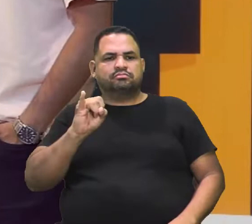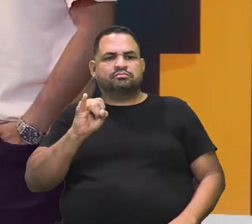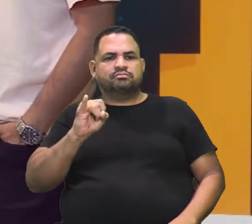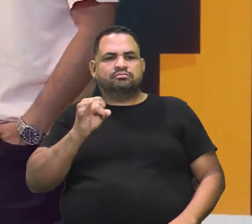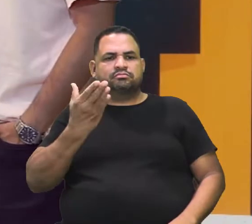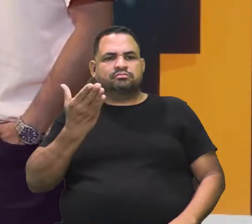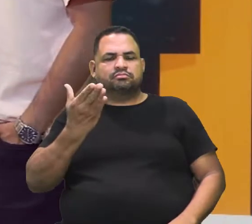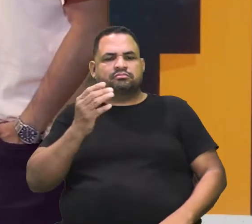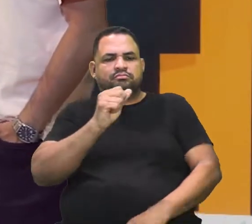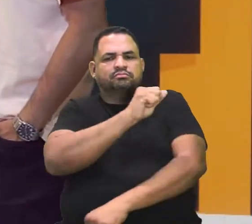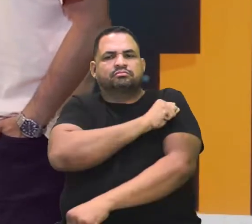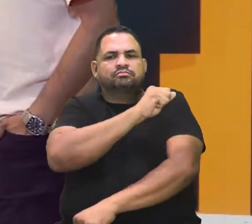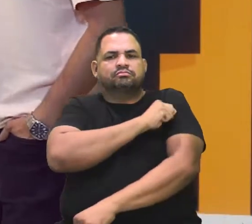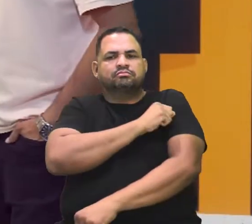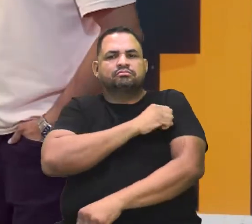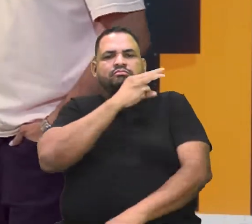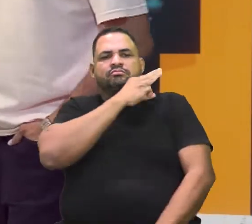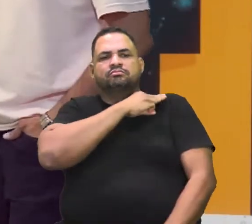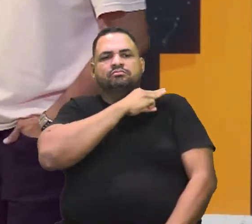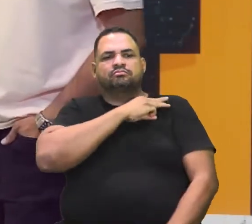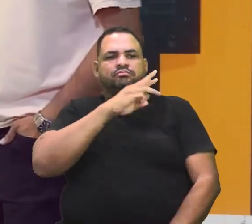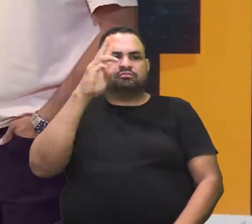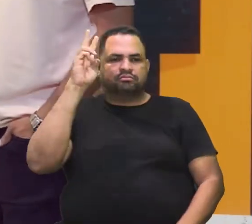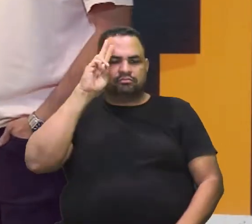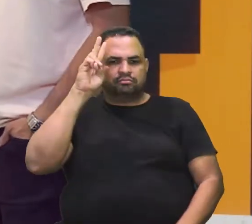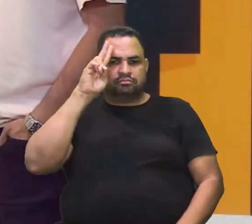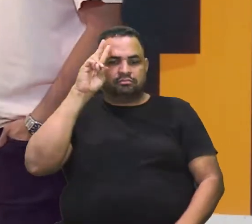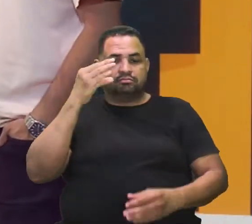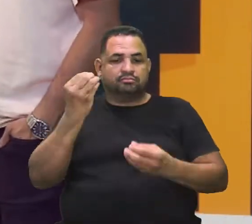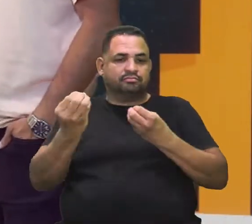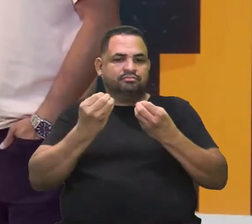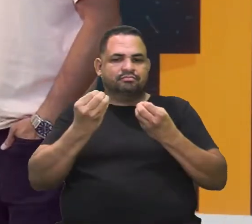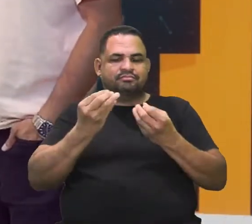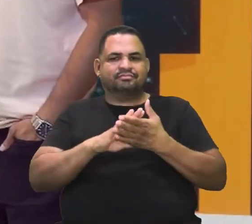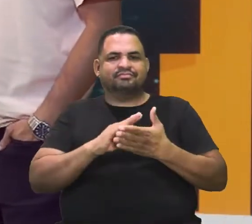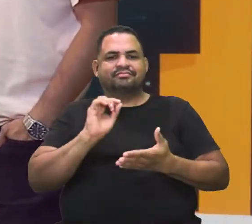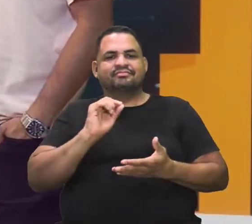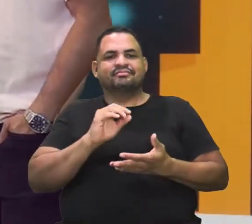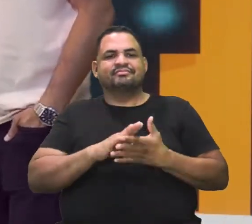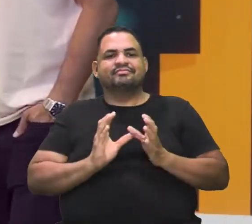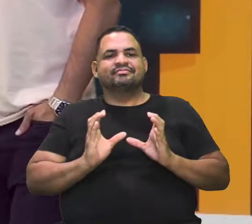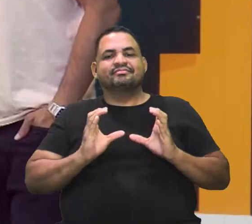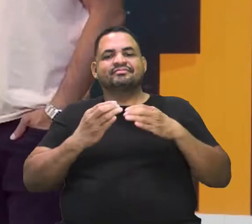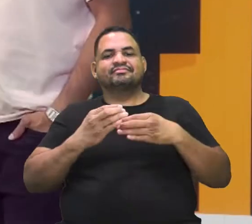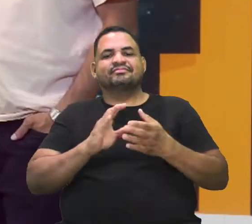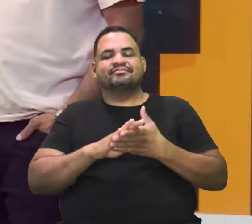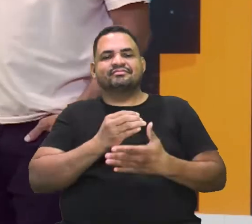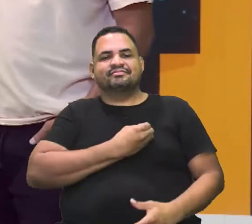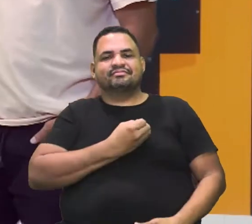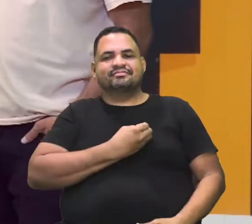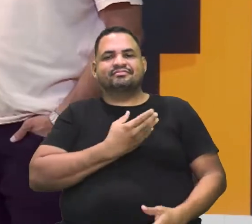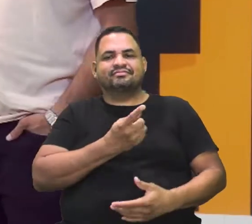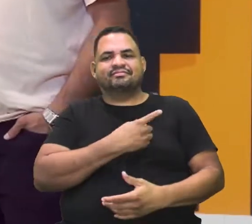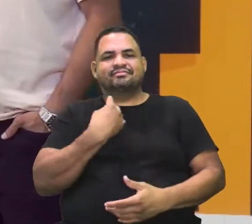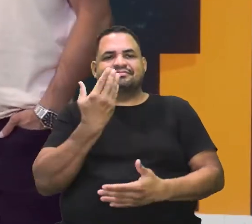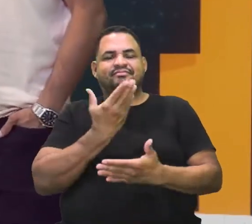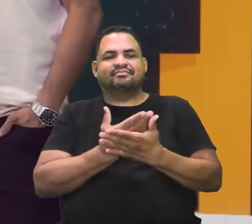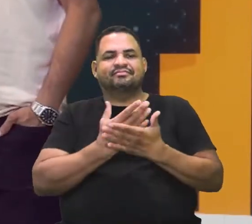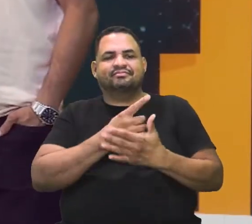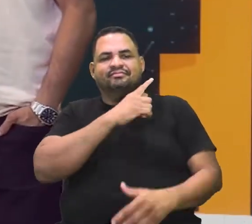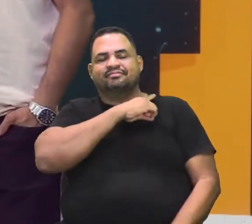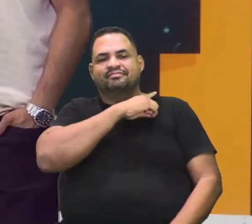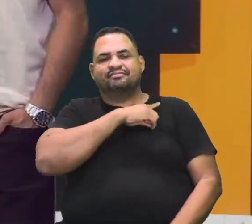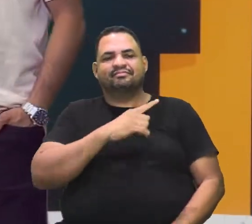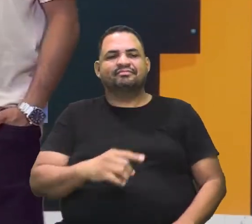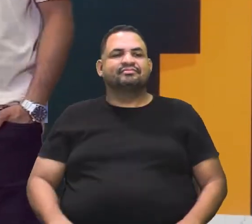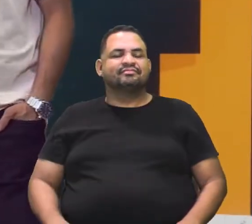você aí, aluno do terceiro ano, falar? lembra como que foram os conjuntos que a gente estudou no primeiro ano? Tá aqui, ó. Tá aqui, tá